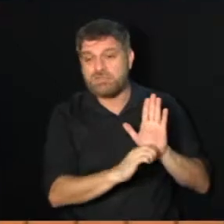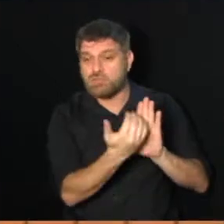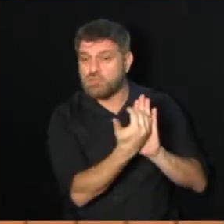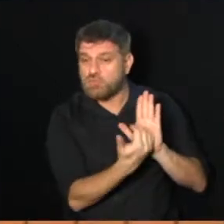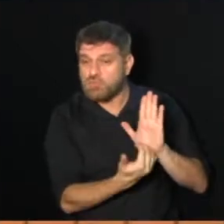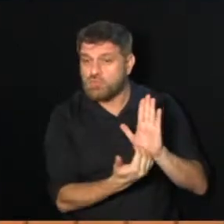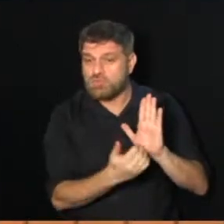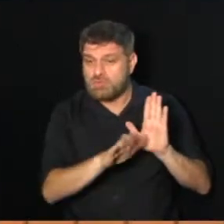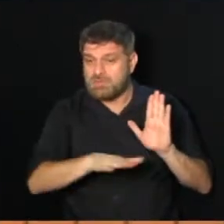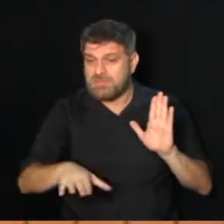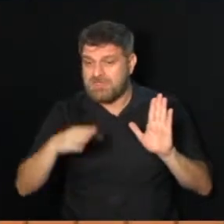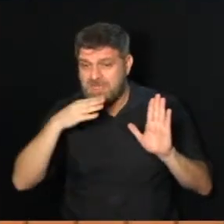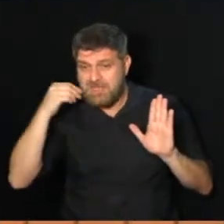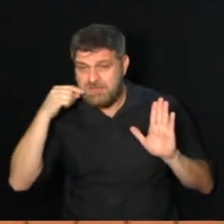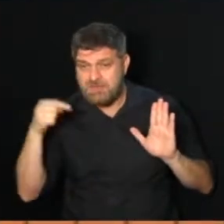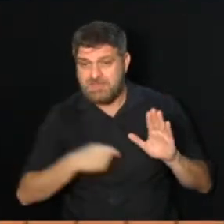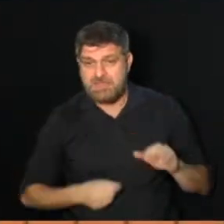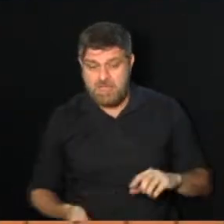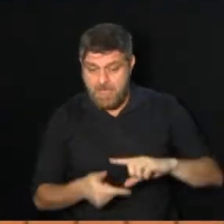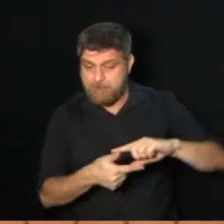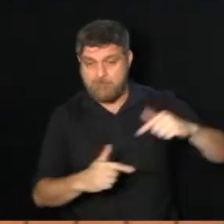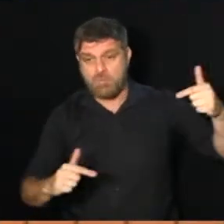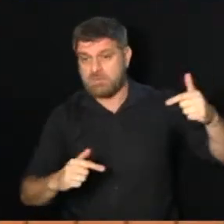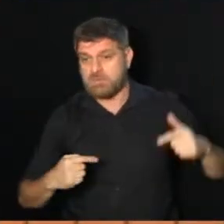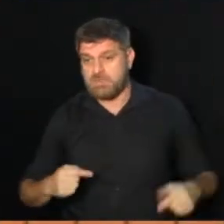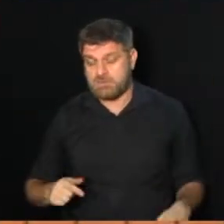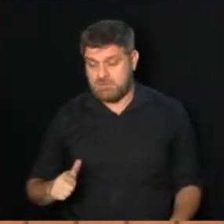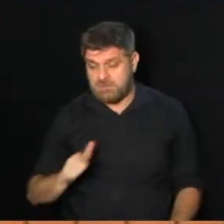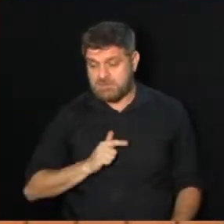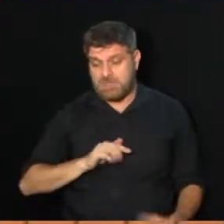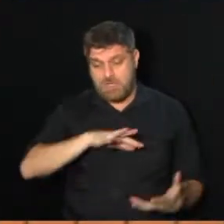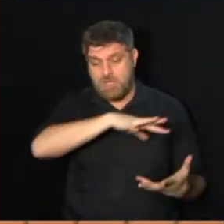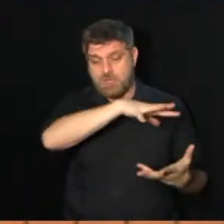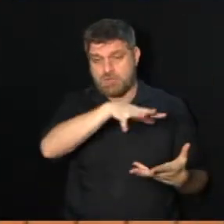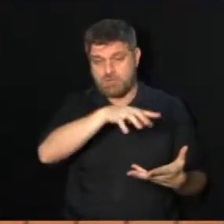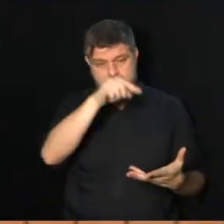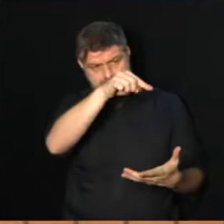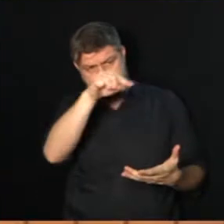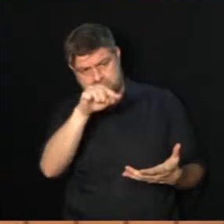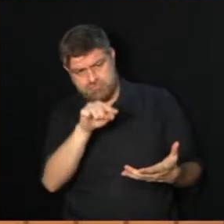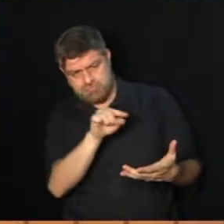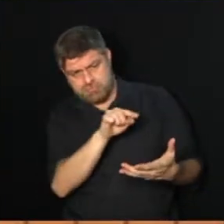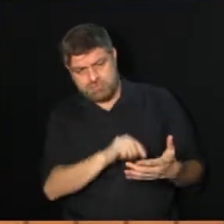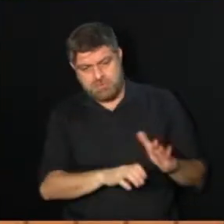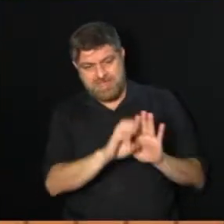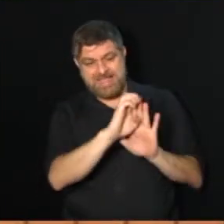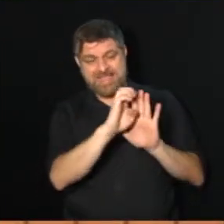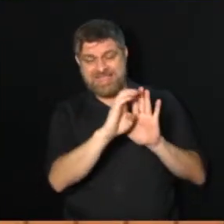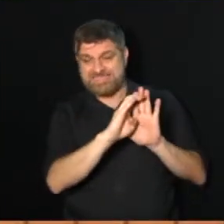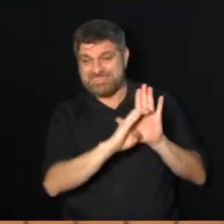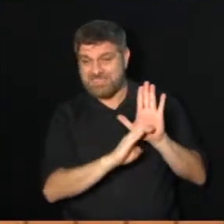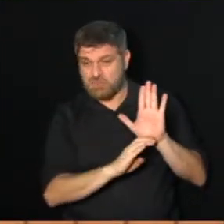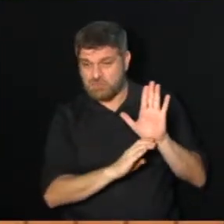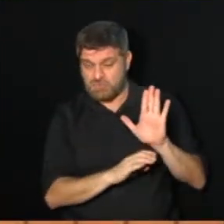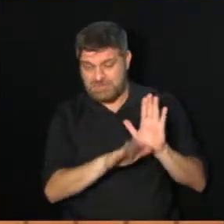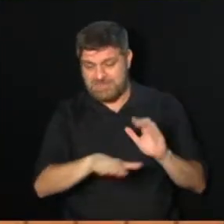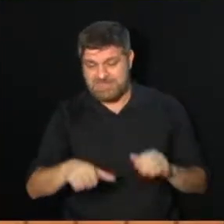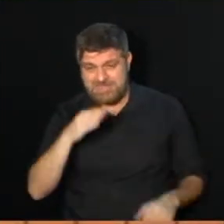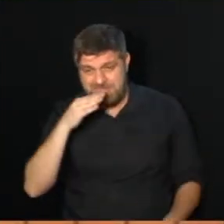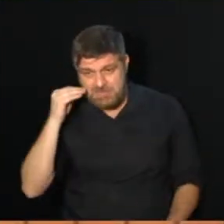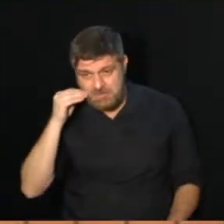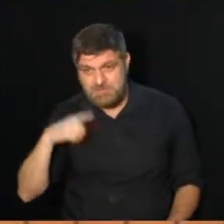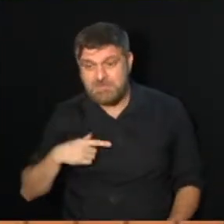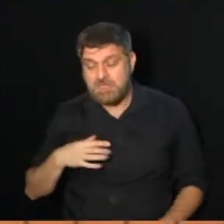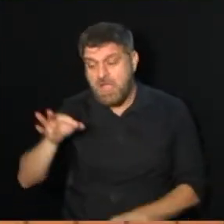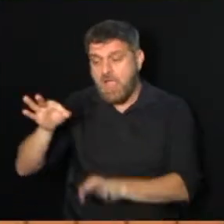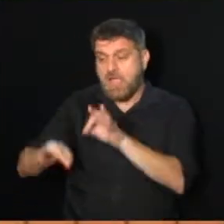dos instrumentos mais modernos que nós temos no mundo. Mas a justiça restaurativa, ela veio